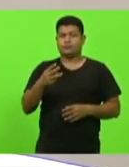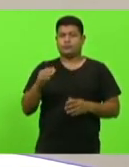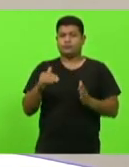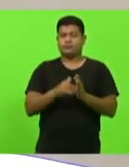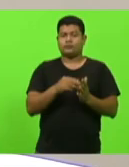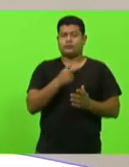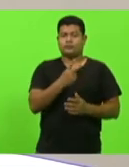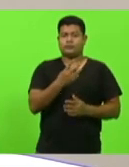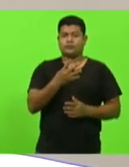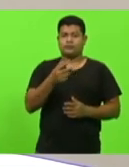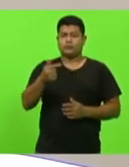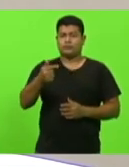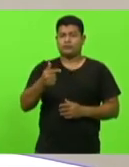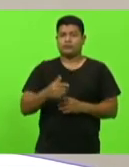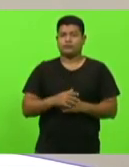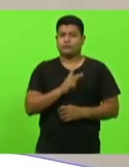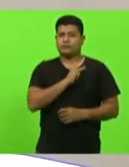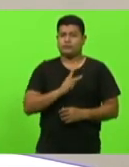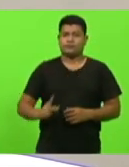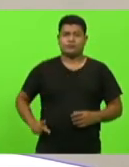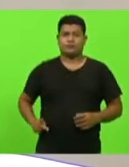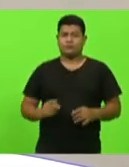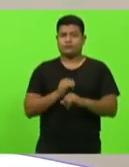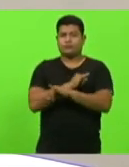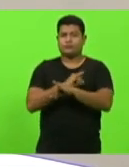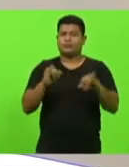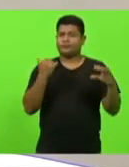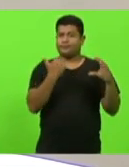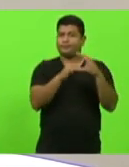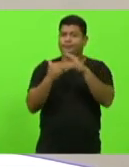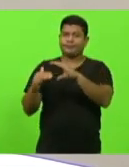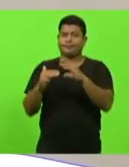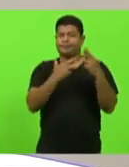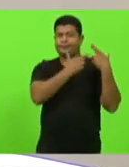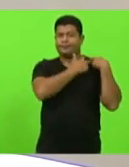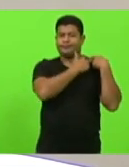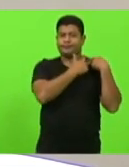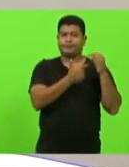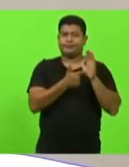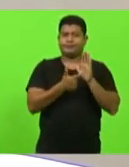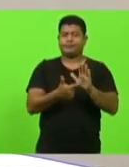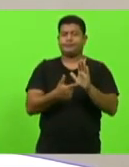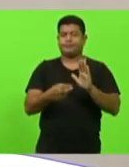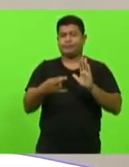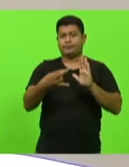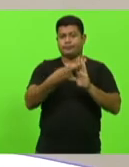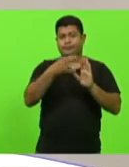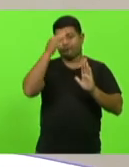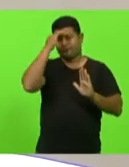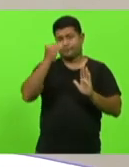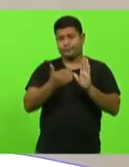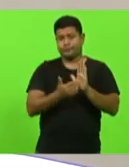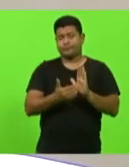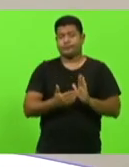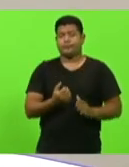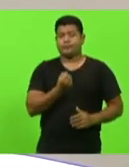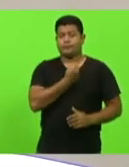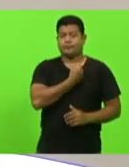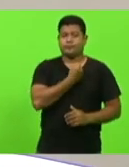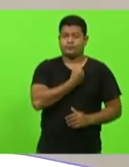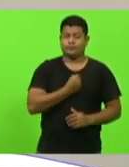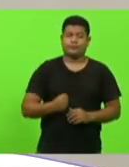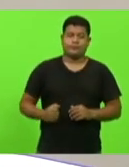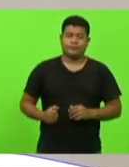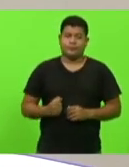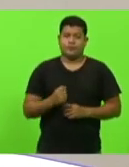esta presidência que comunica que encaminhará aos destinatários, conforme determina o regimento interno, as seguintes indicações.